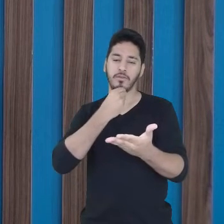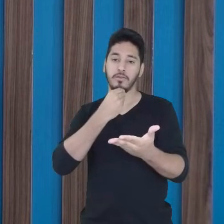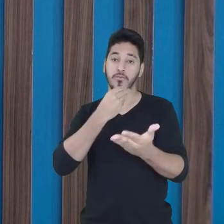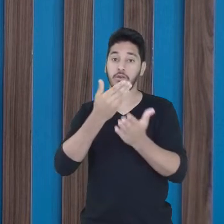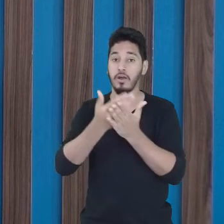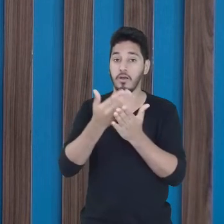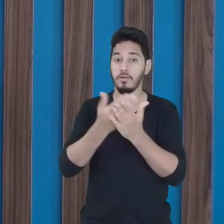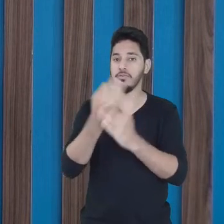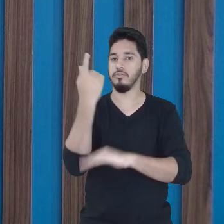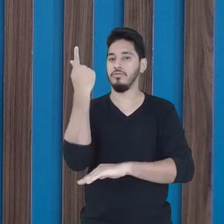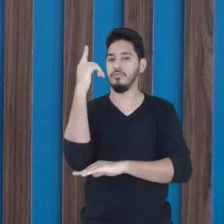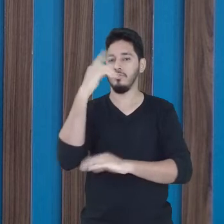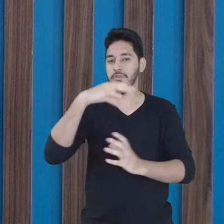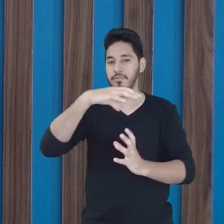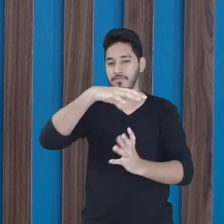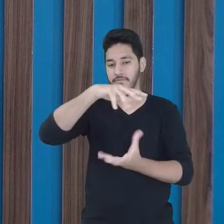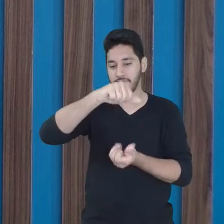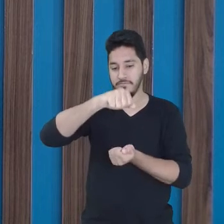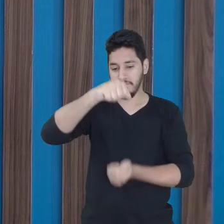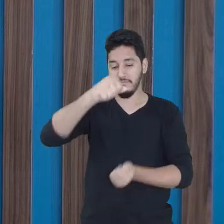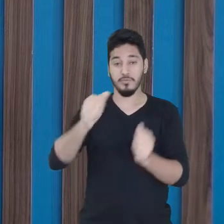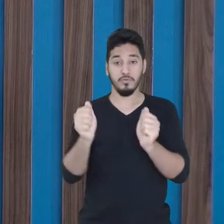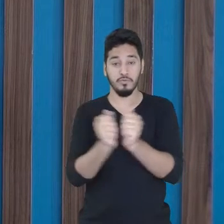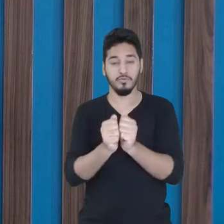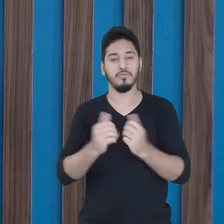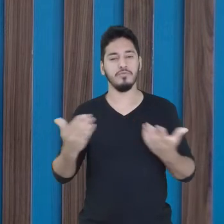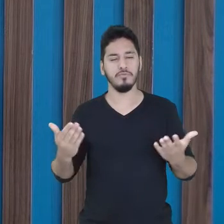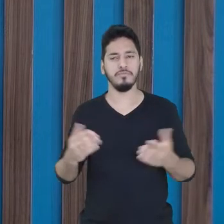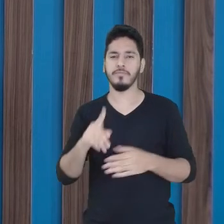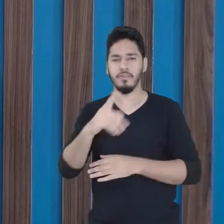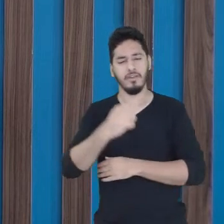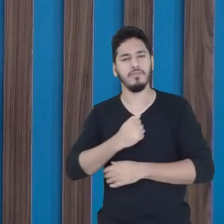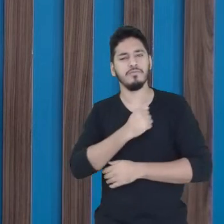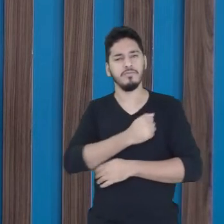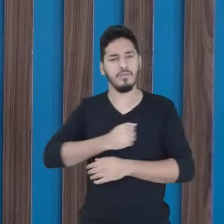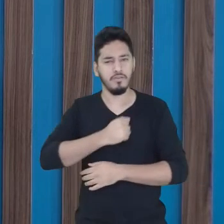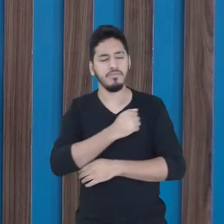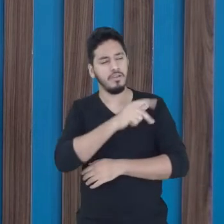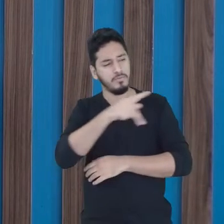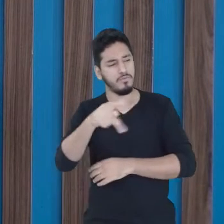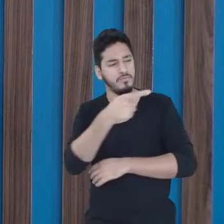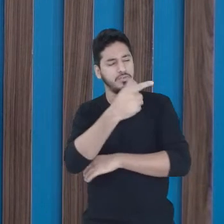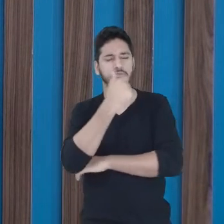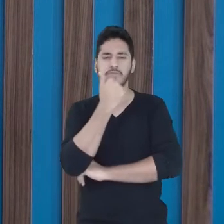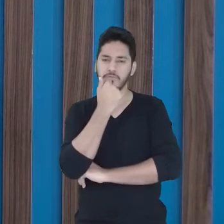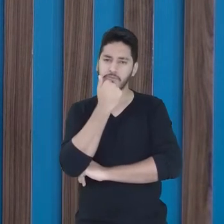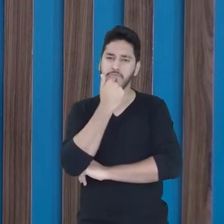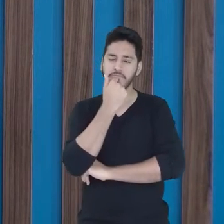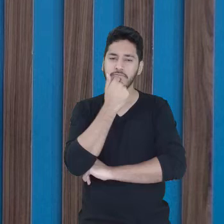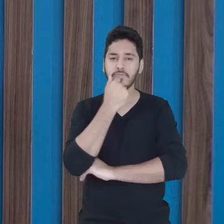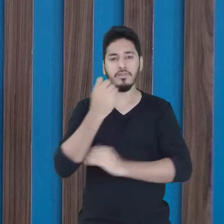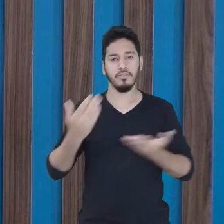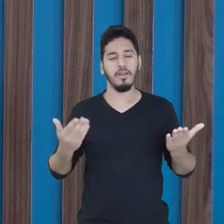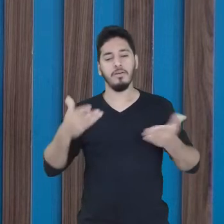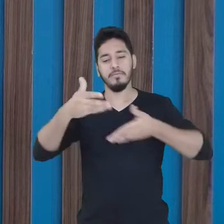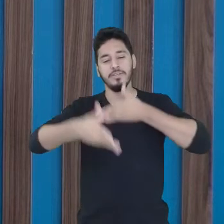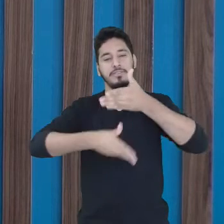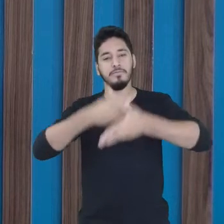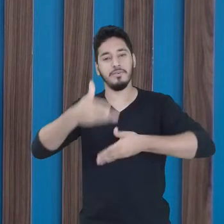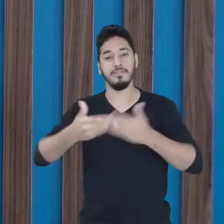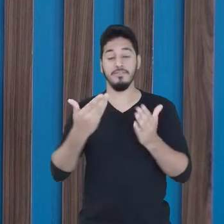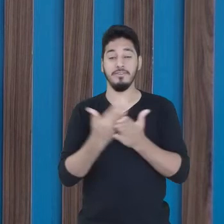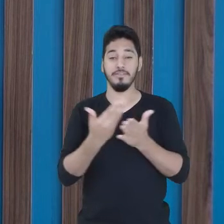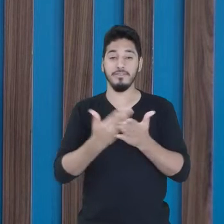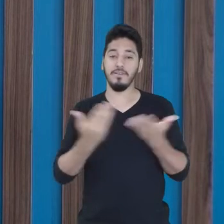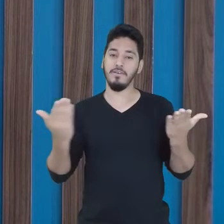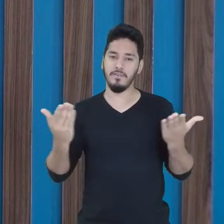de Geografia e Sustentabilidade. Olha que legal. Eu estava com saudade, viu, professor Giorgio, de estar aqui participando dessas